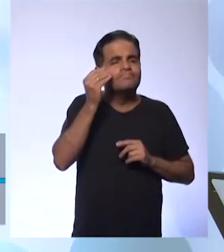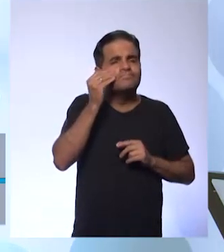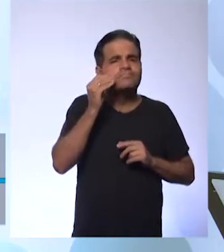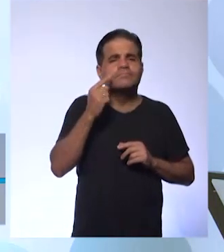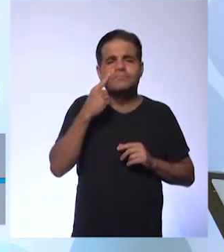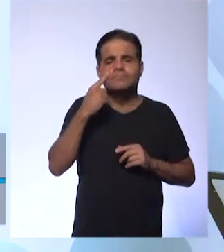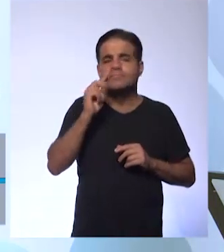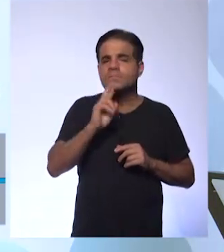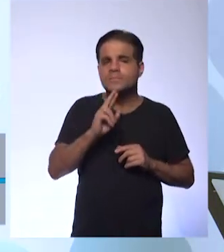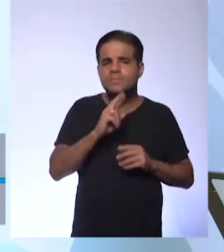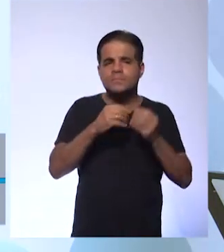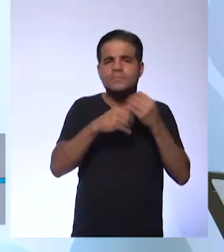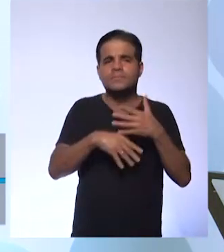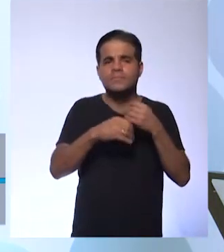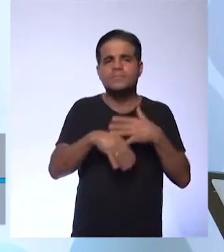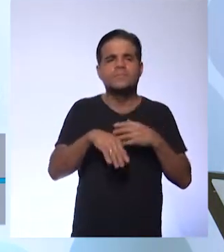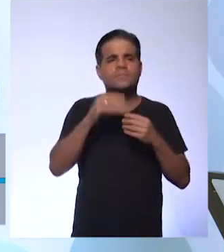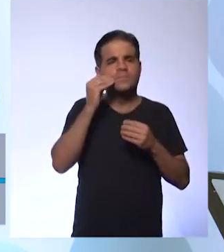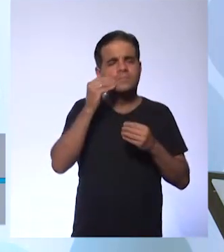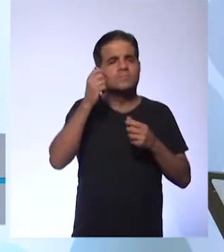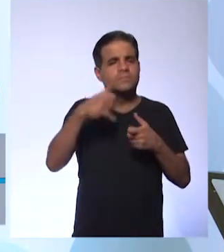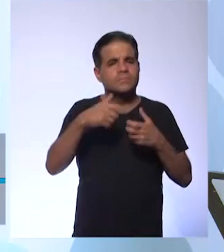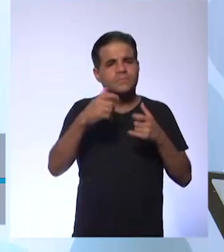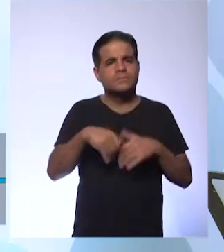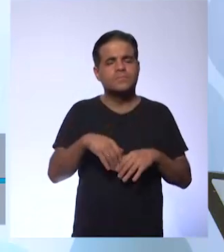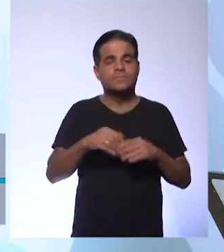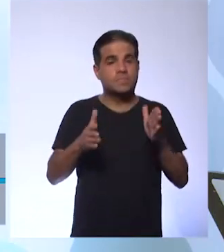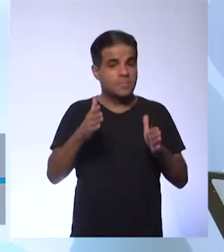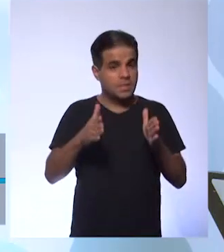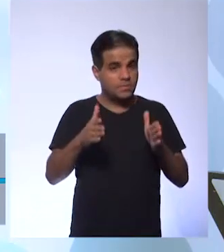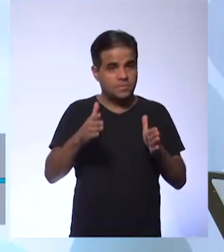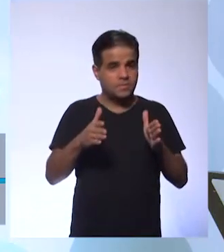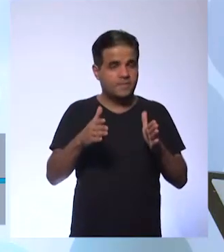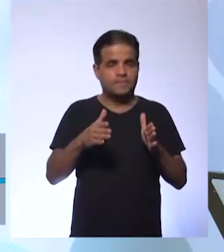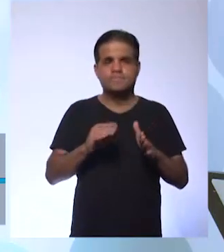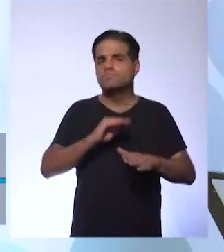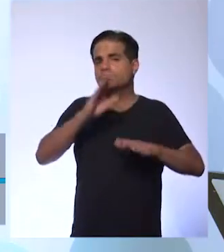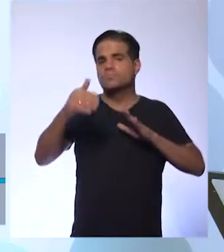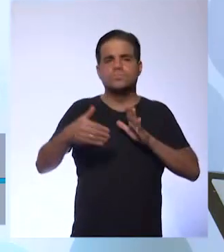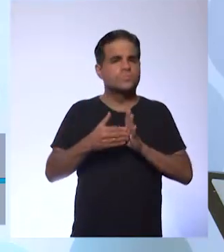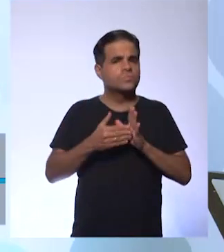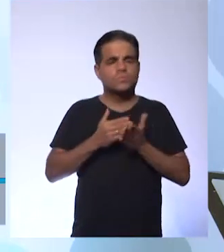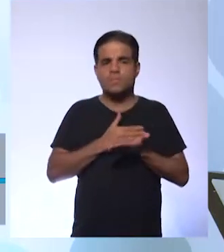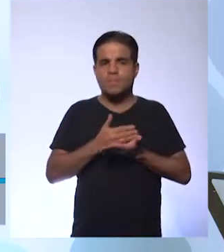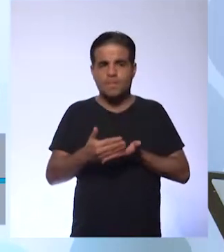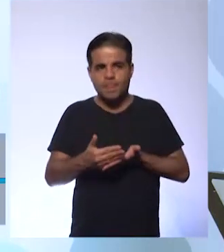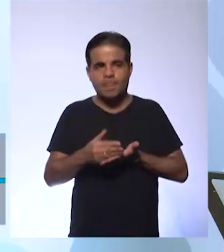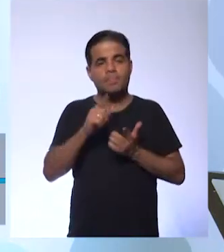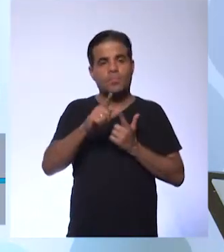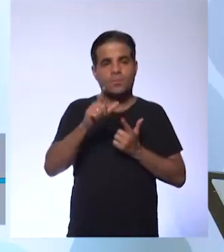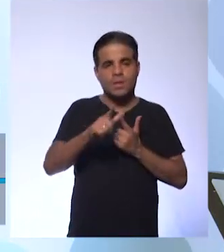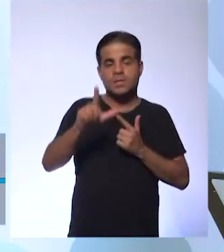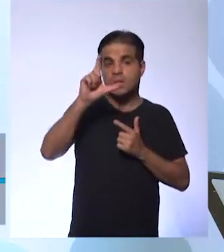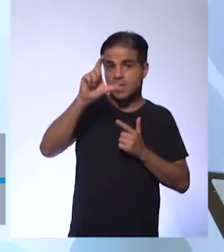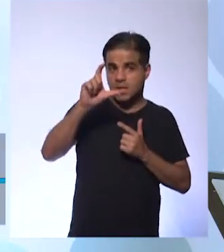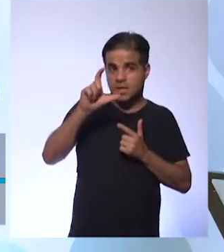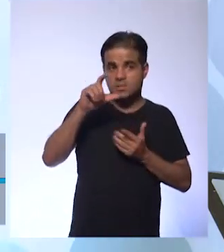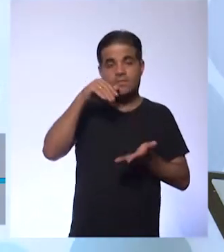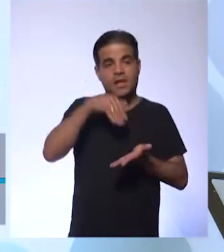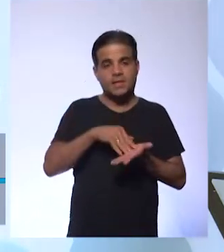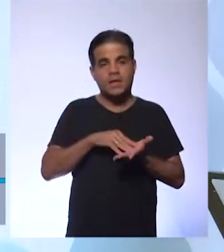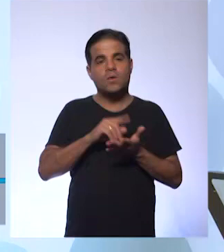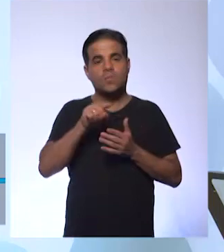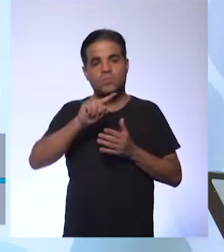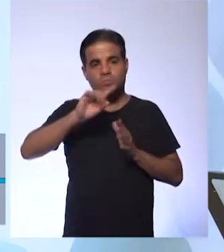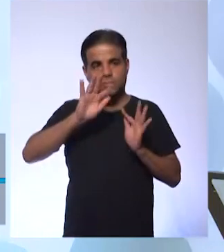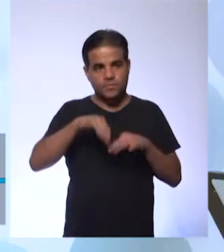Vai vender as respostas. Vou tentar esmiuçar de novo. Ó. Período é tudo aquele que começa com a letra maiúscula e vai até o ponto Eles